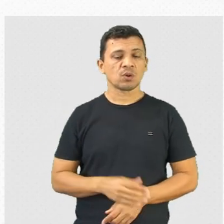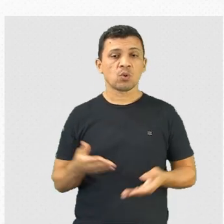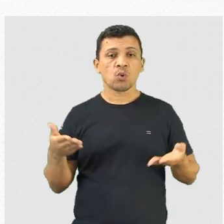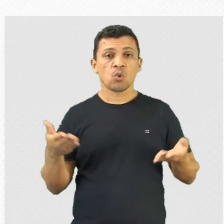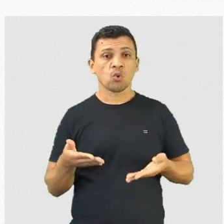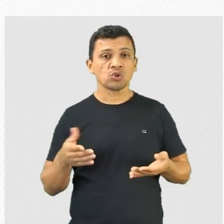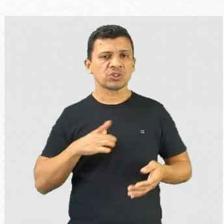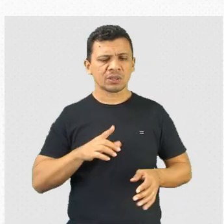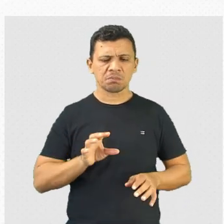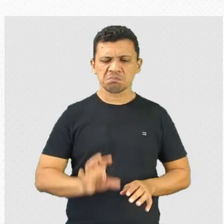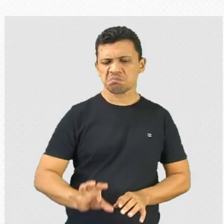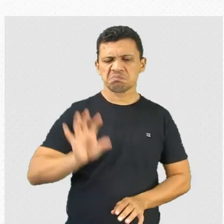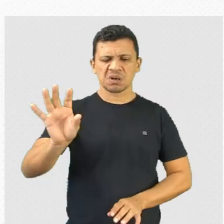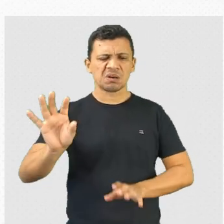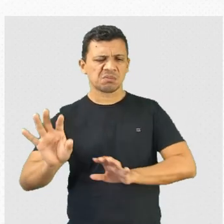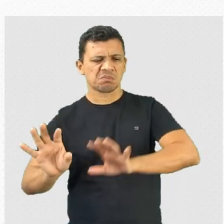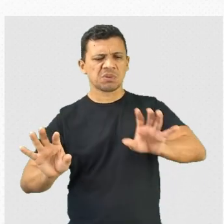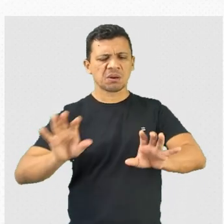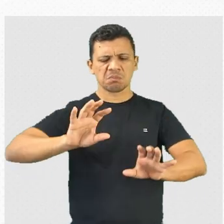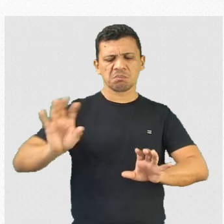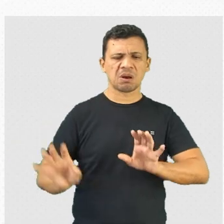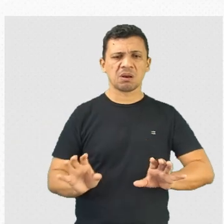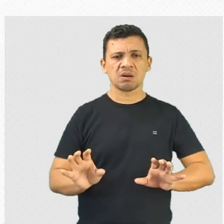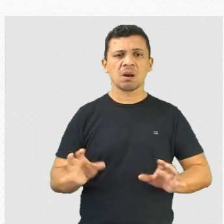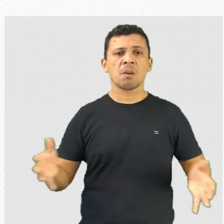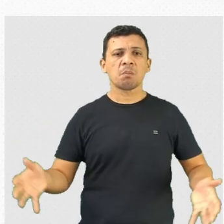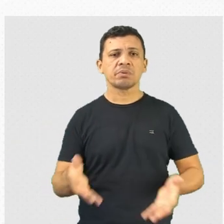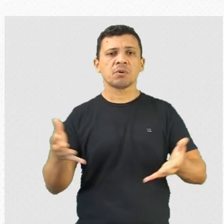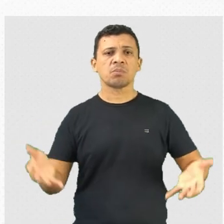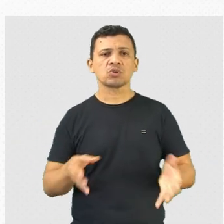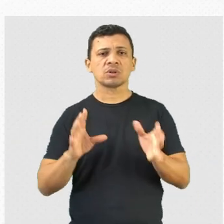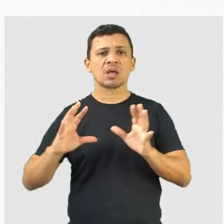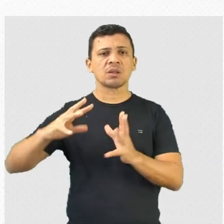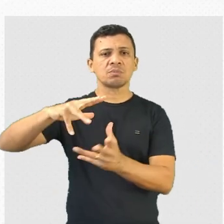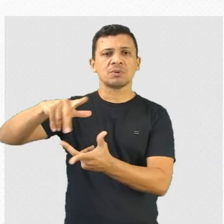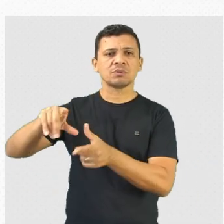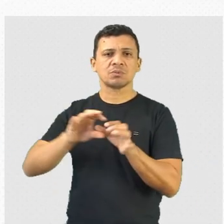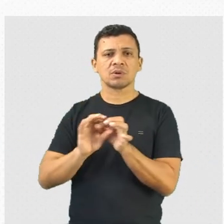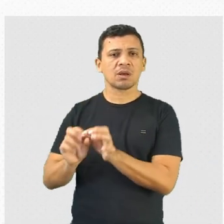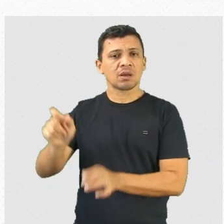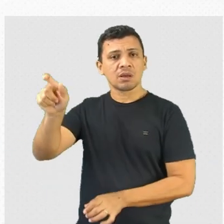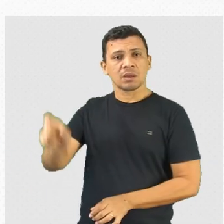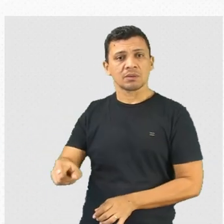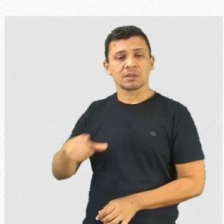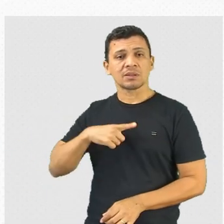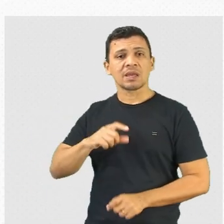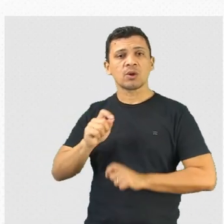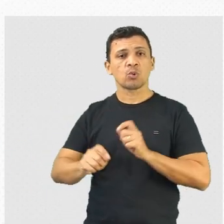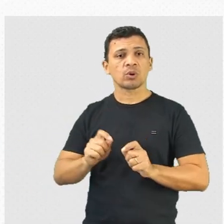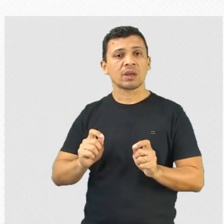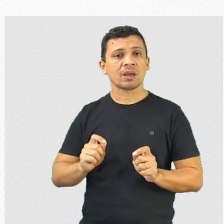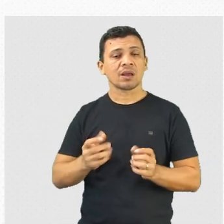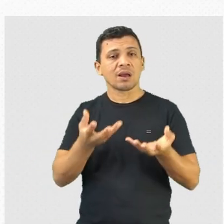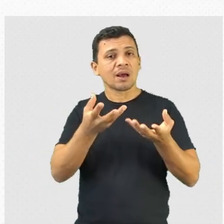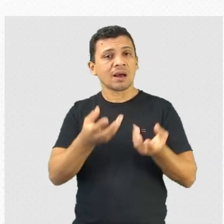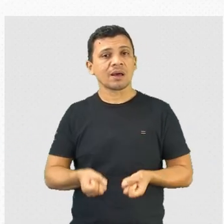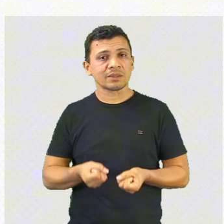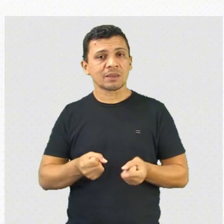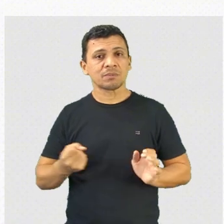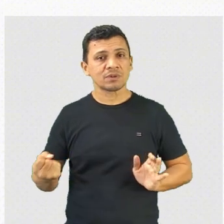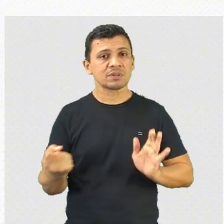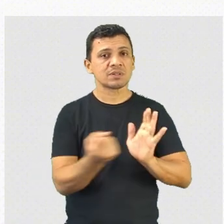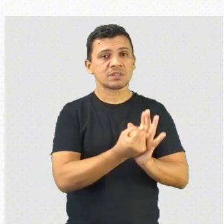com a fragmentação proporcionada pela globalização, essa mesma pessoa pode ser adepta de